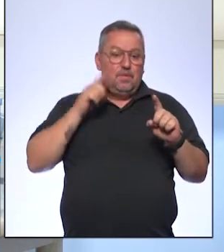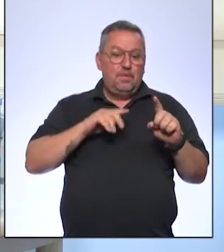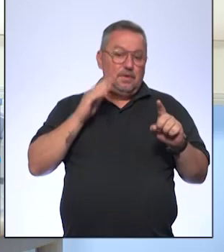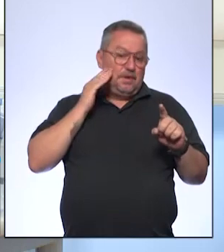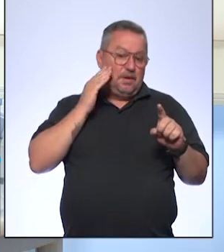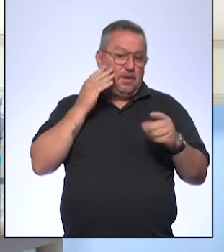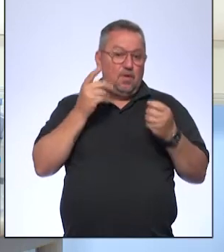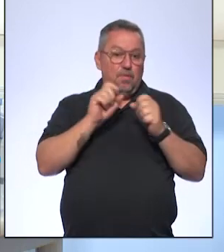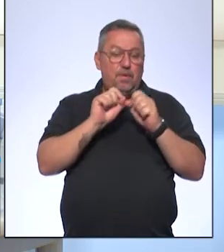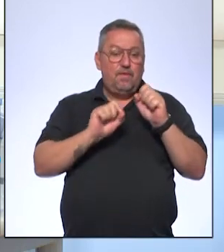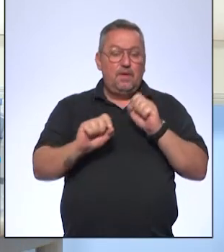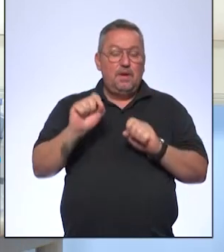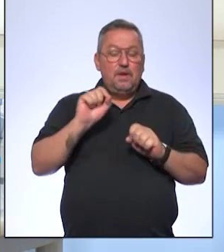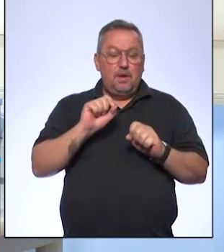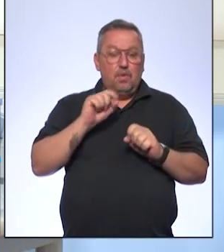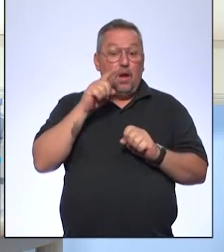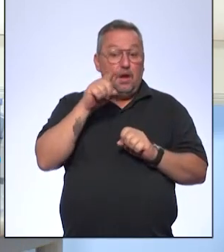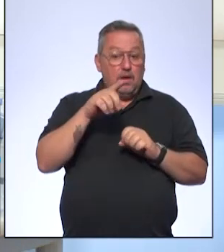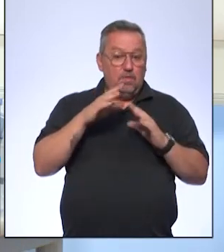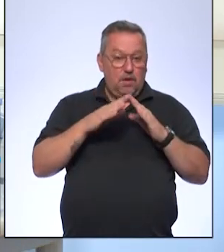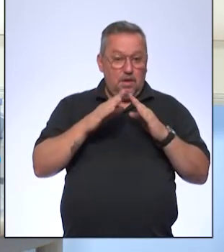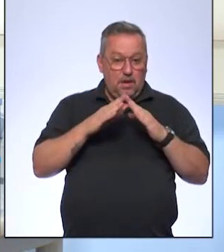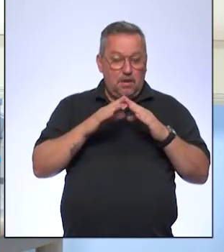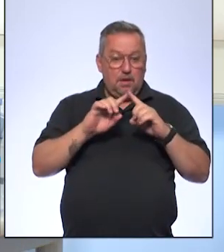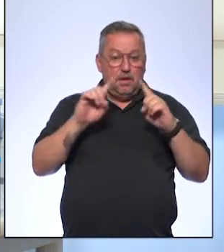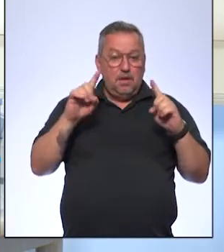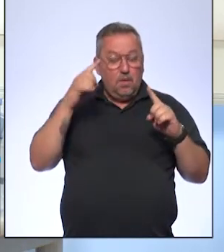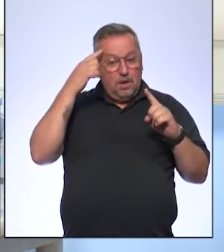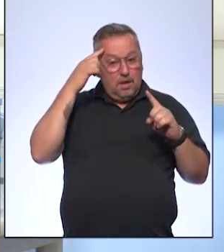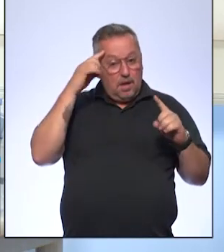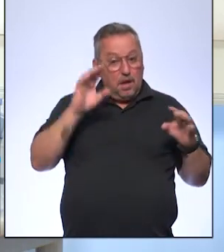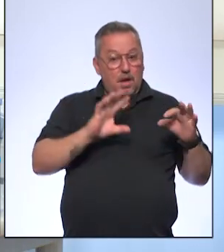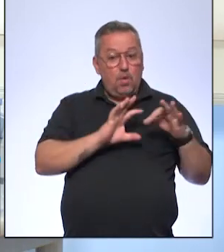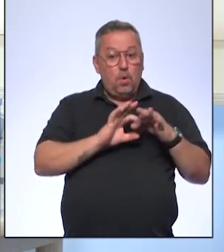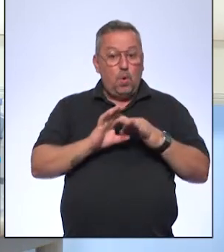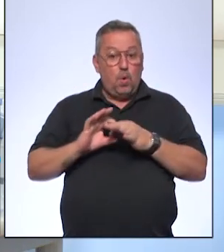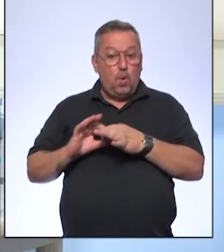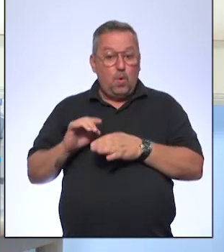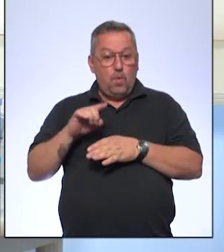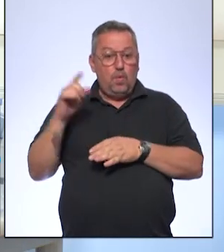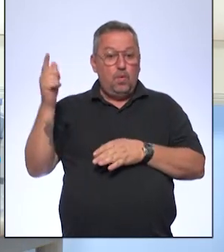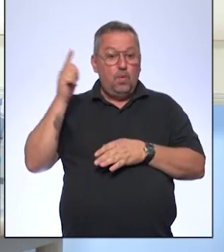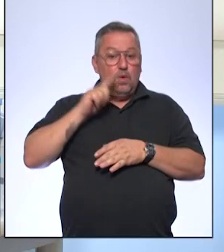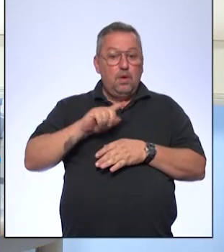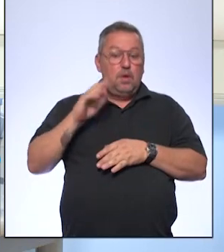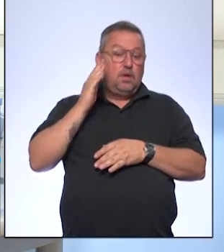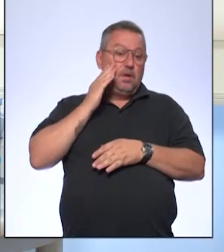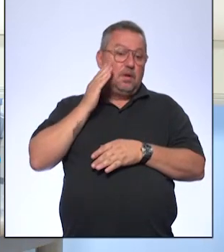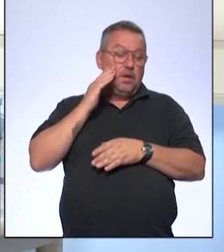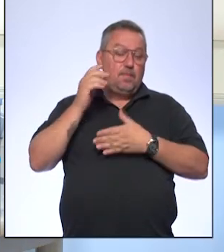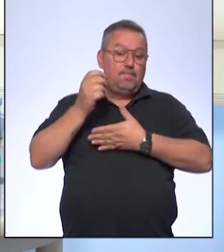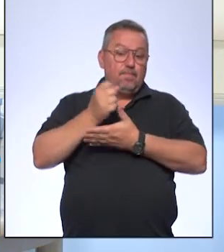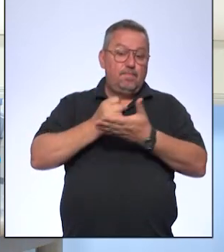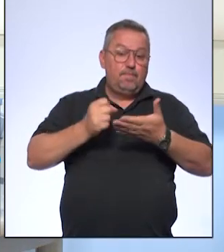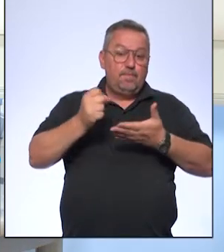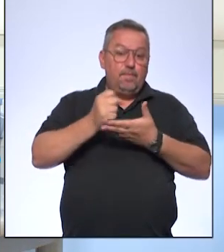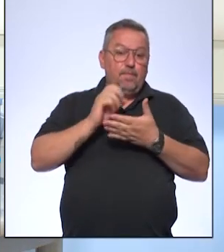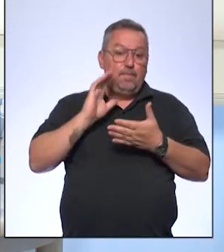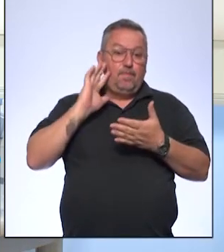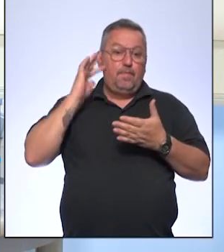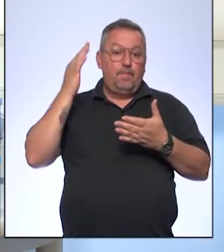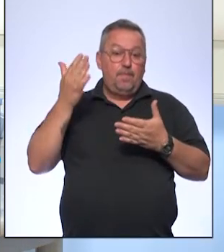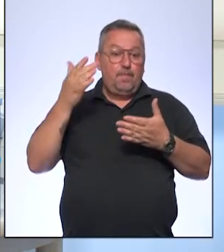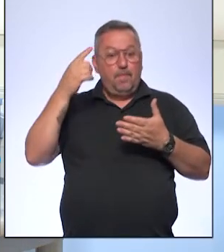eles estão fazendo a construção. Então, a ideia no contexto aqui é vocês conseguirem entender e basicamente resolver,